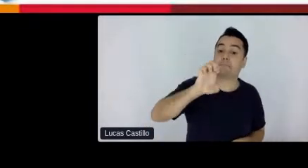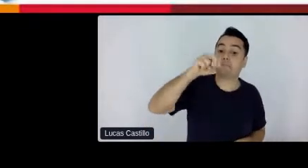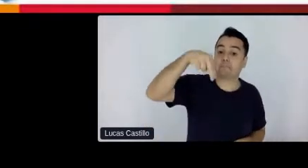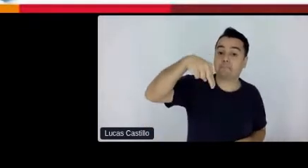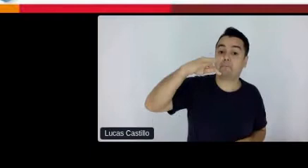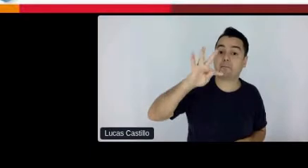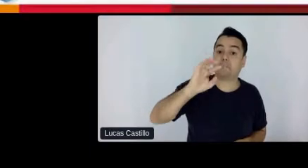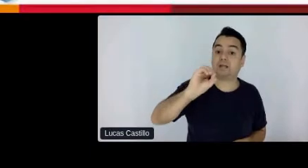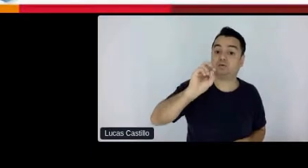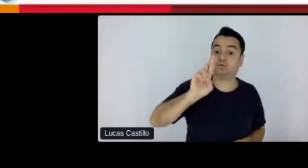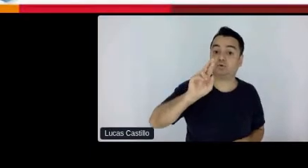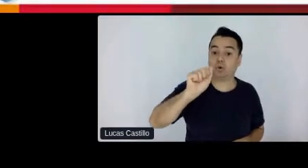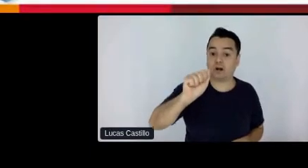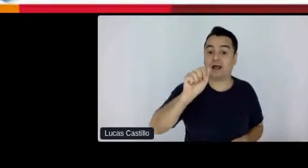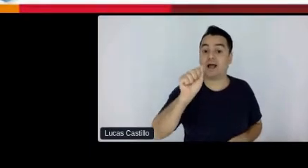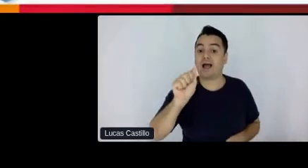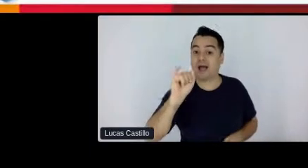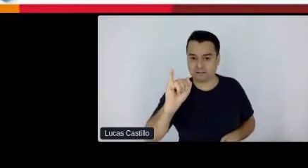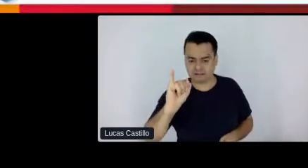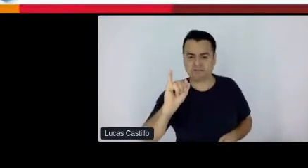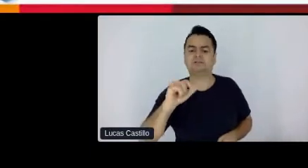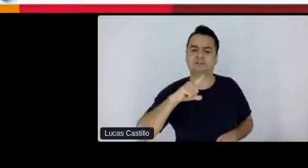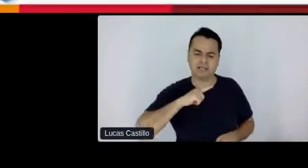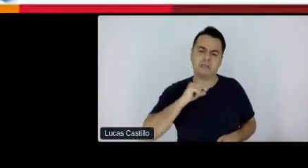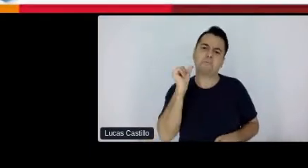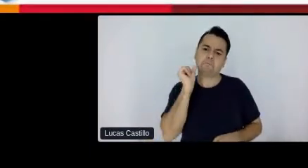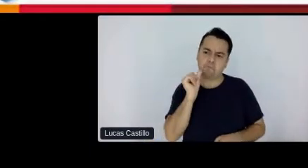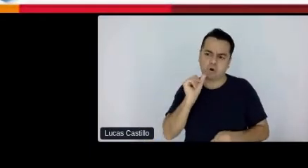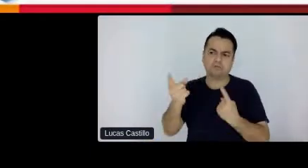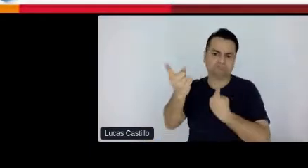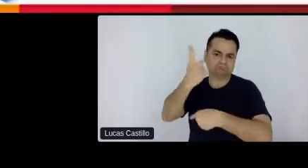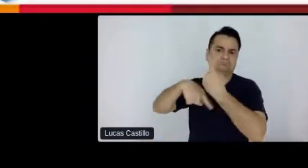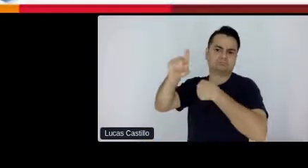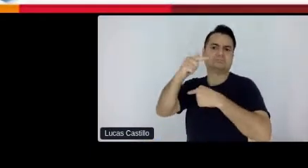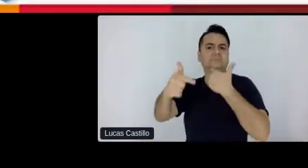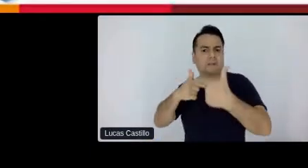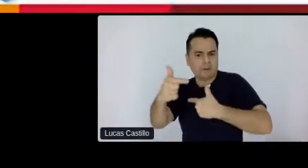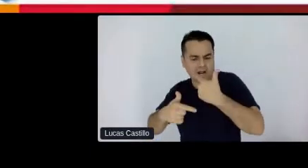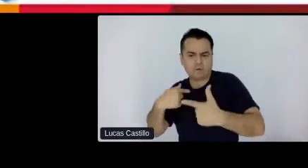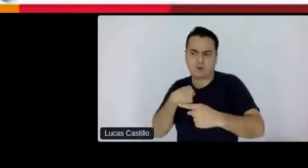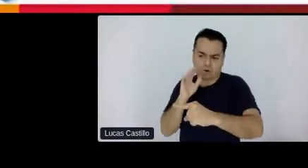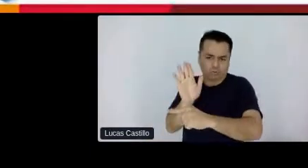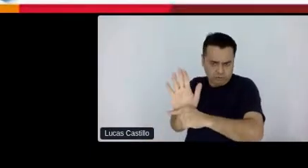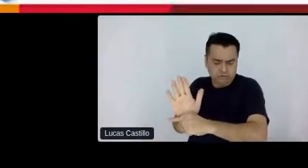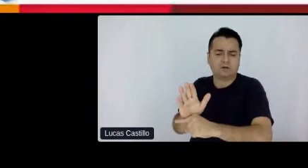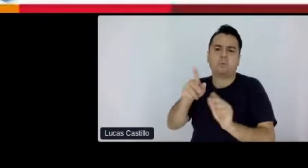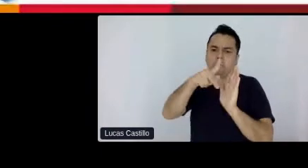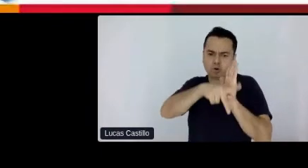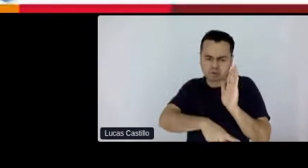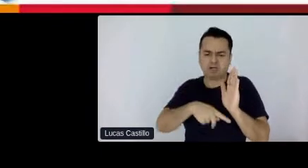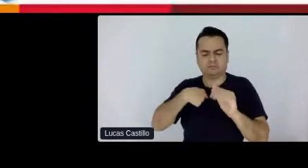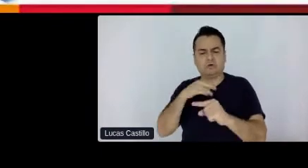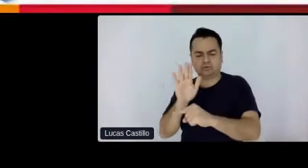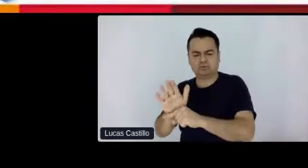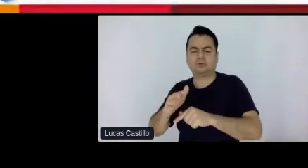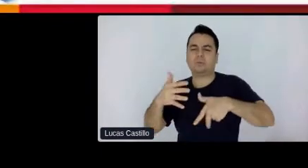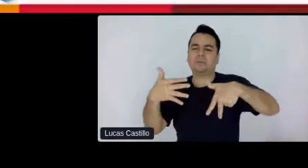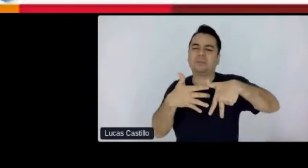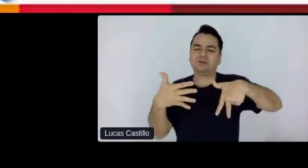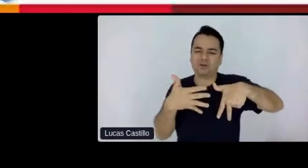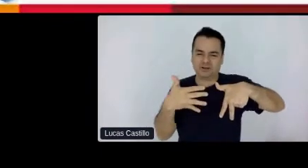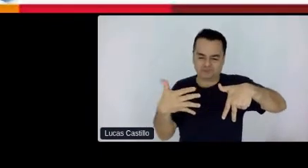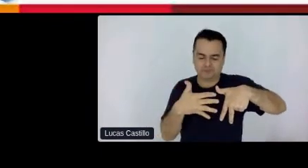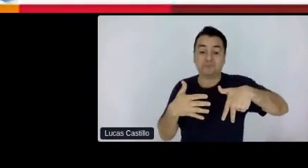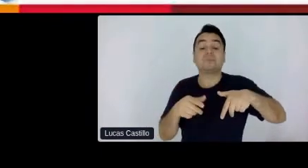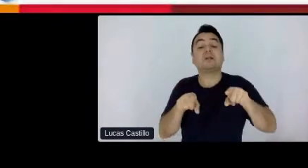mulheres para a área de tecnologia, mulheres que estão em transição de carreira, também sobre iniciação com agilidade, pessoas que querem iniciar aprendendo